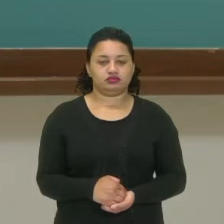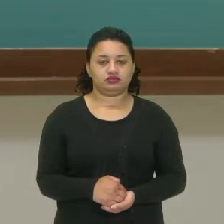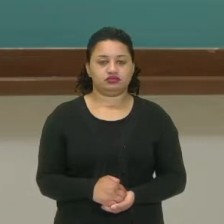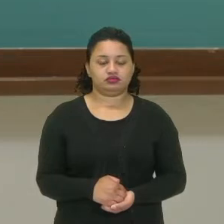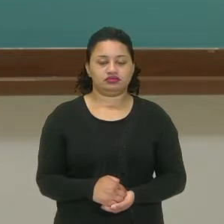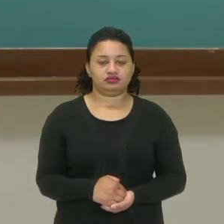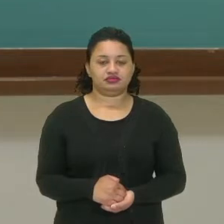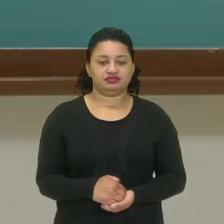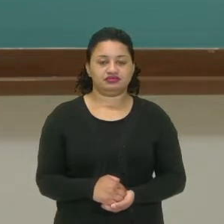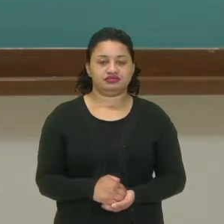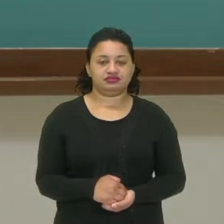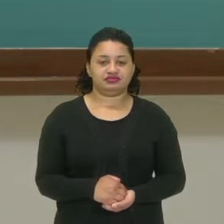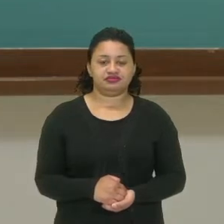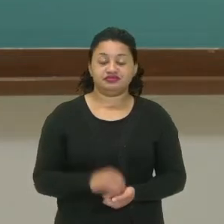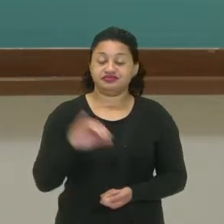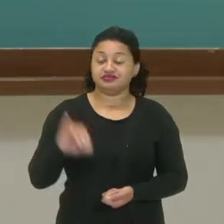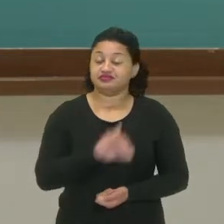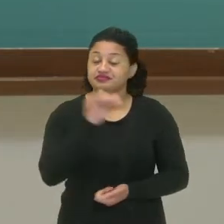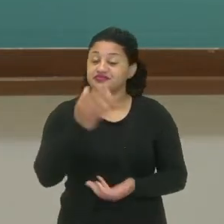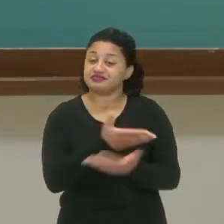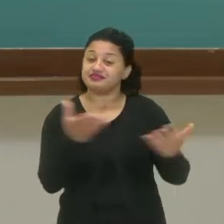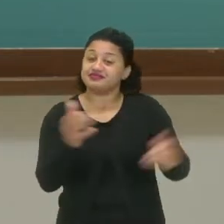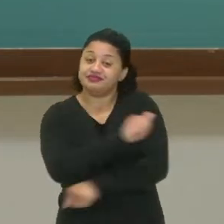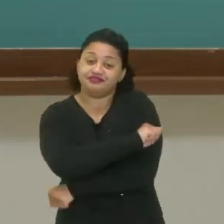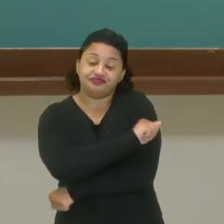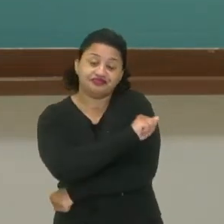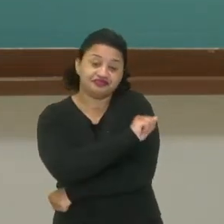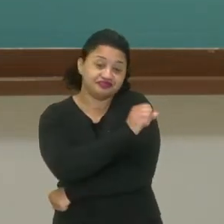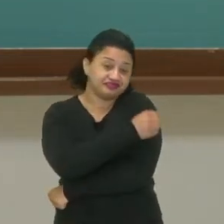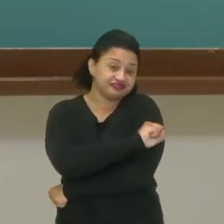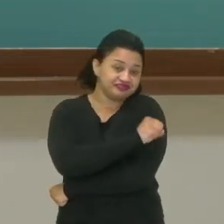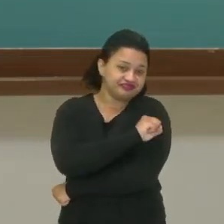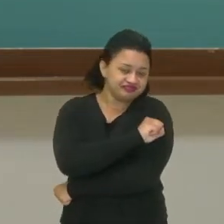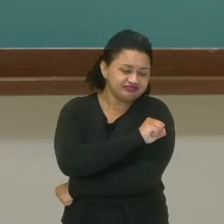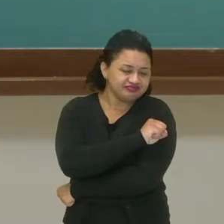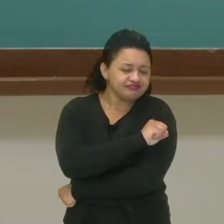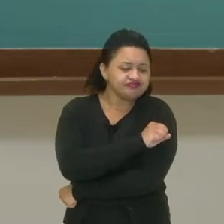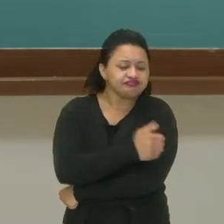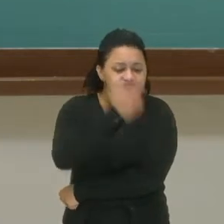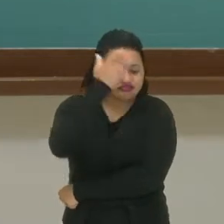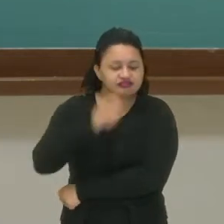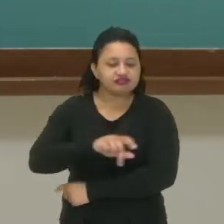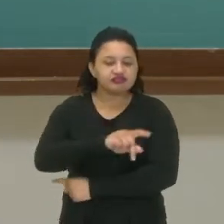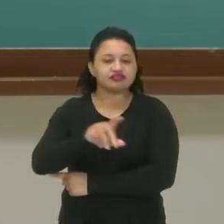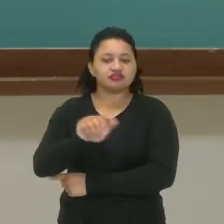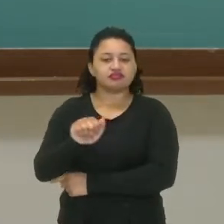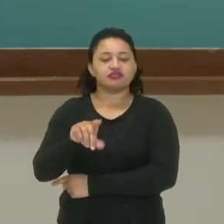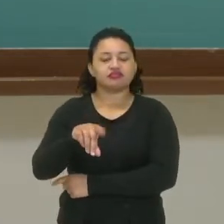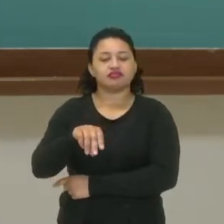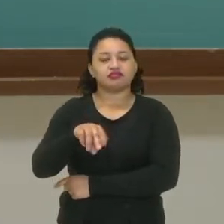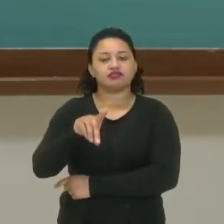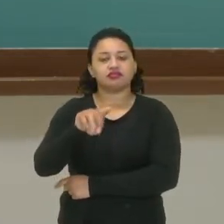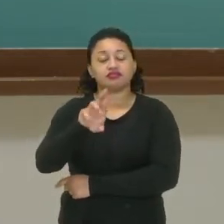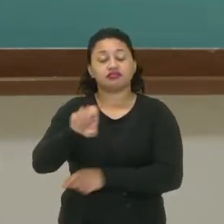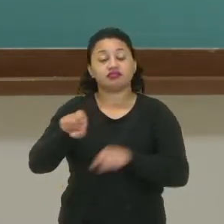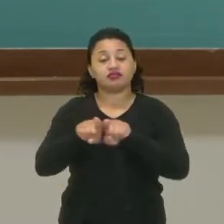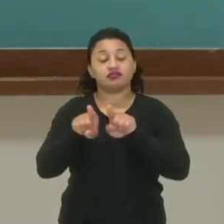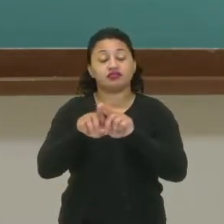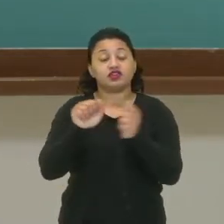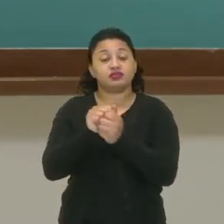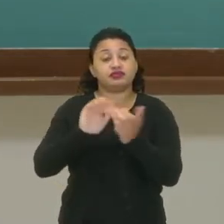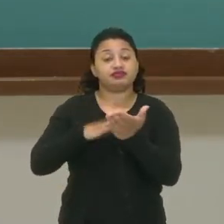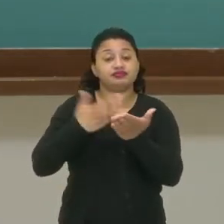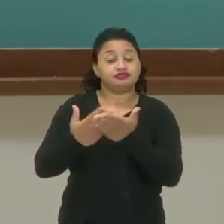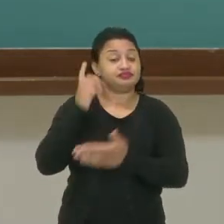Olá, alunos do 8º ano do ensino fundamental, saudações geográficas, eu sou o professor André e estamos aqui com a nossa intérprete de